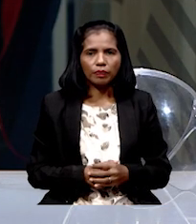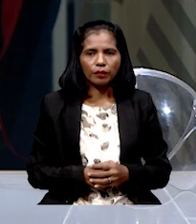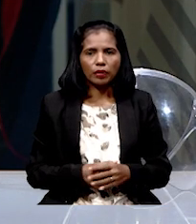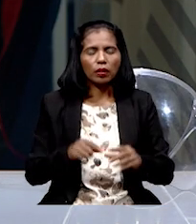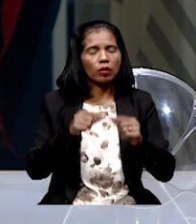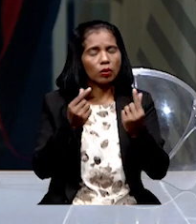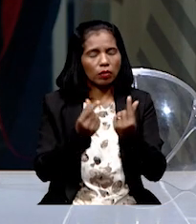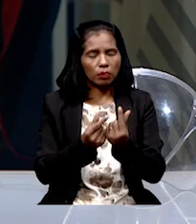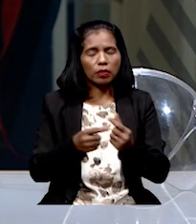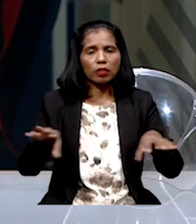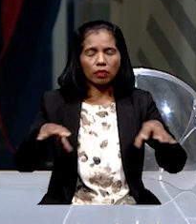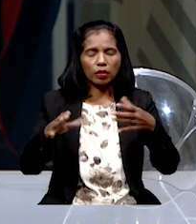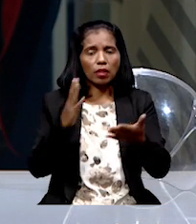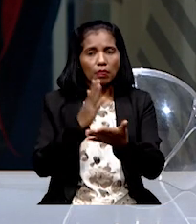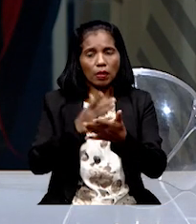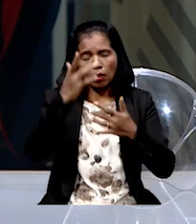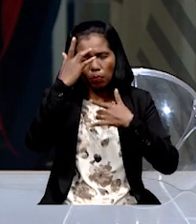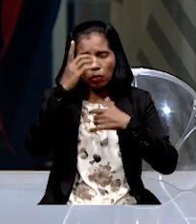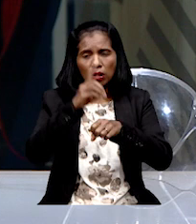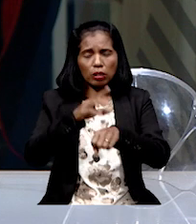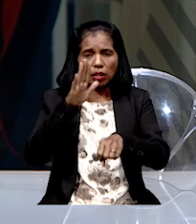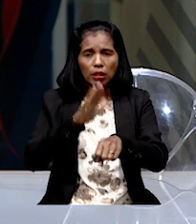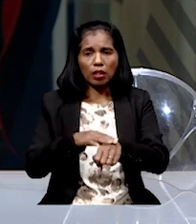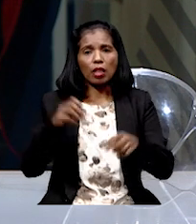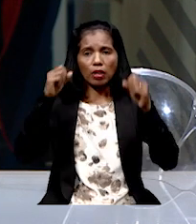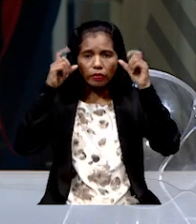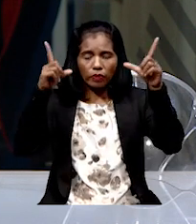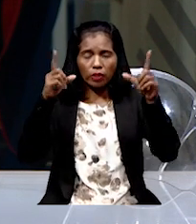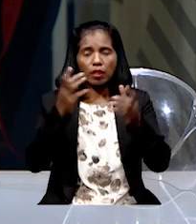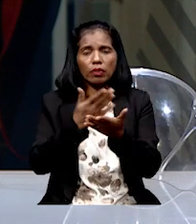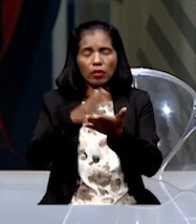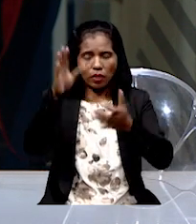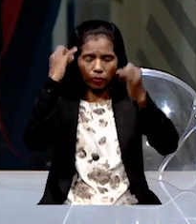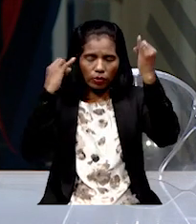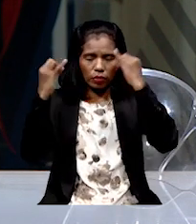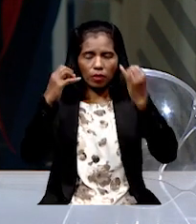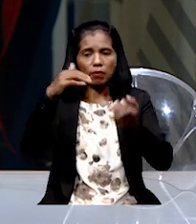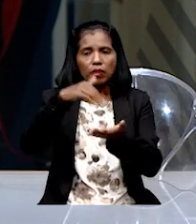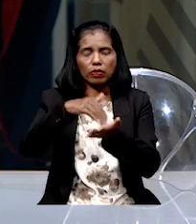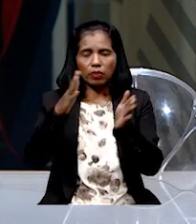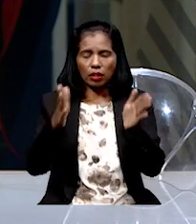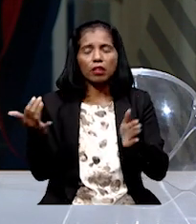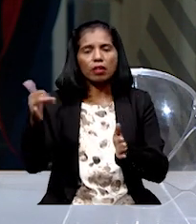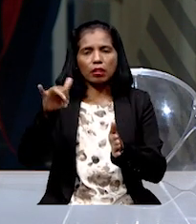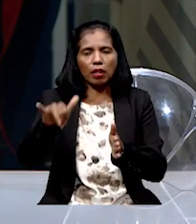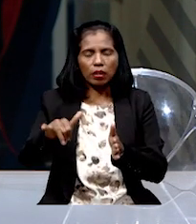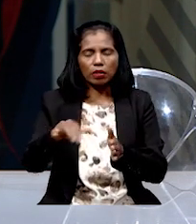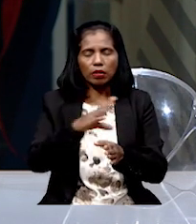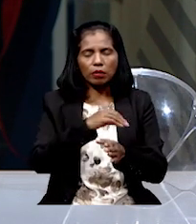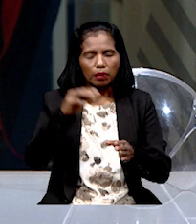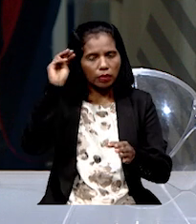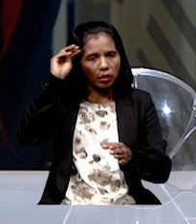Equipa Serviço Combate Moras Dengue, Rafoda Carlos Sensibilização by Estudante Sira, Rafoi Ministério